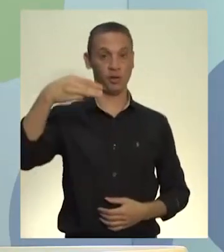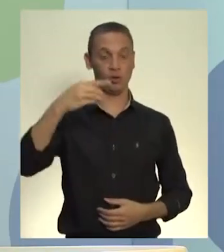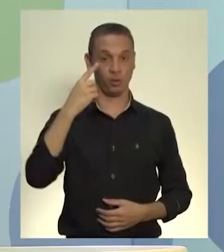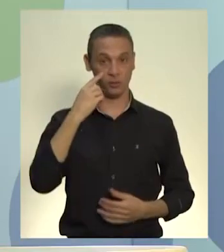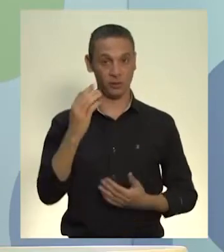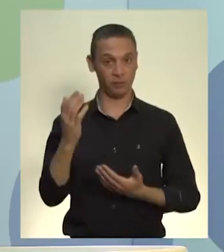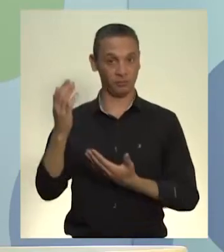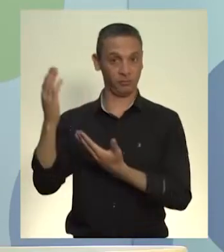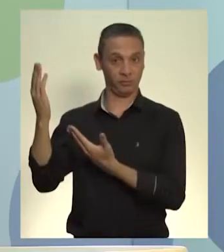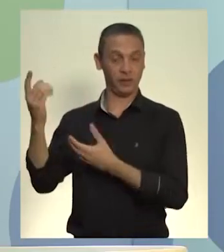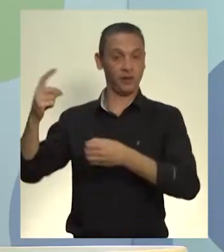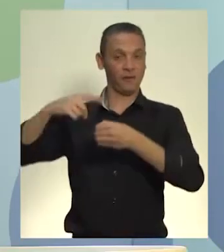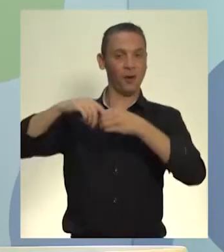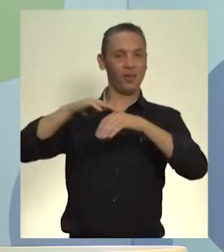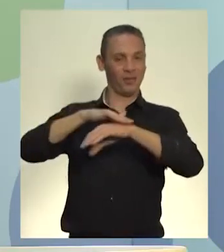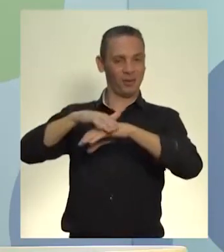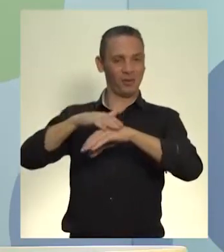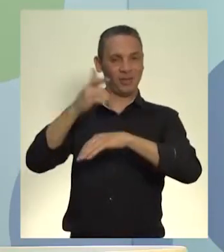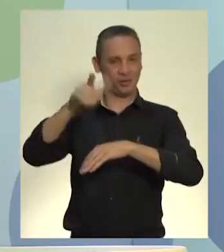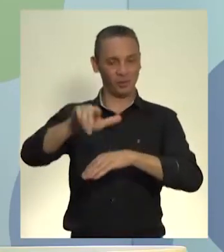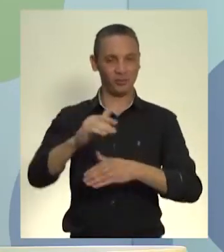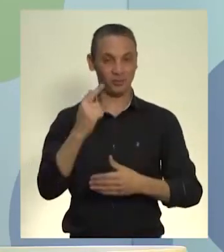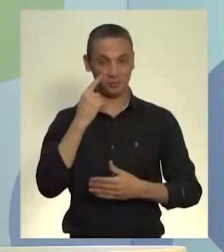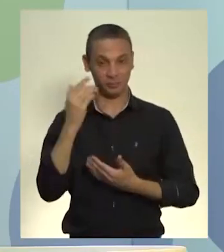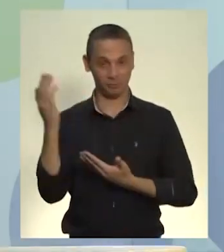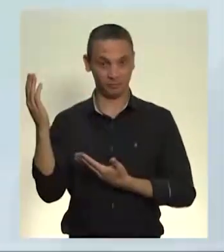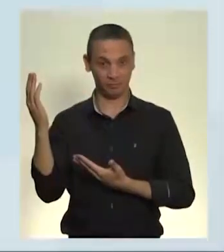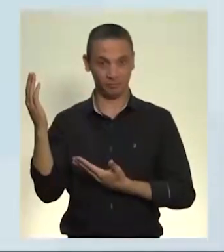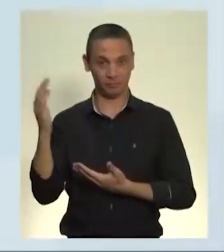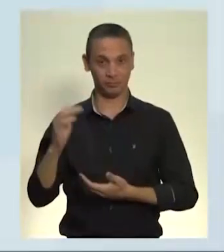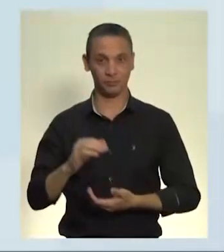a gente já volta para conversar sobre as outras aulas, tá?